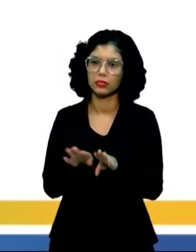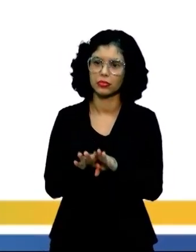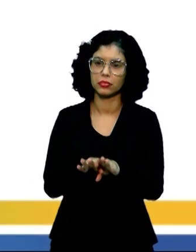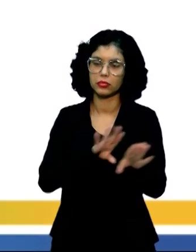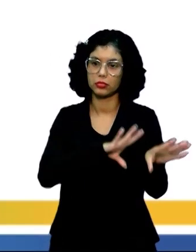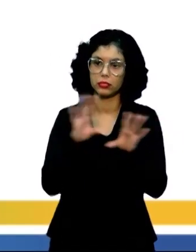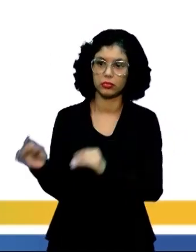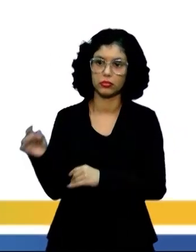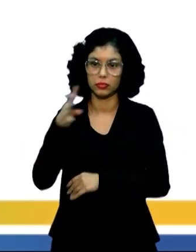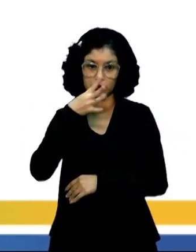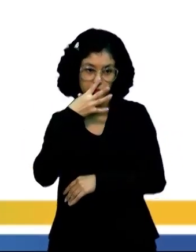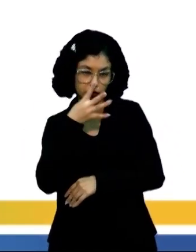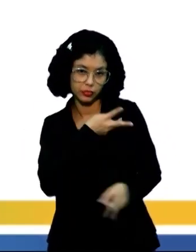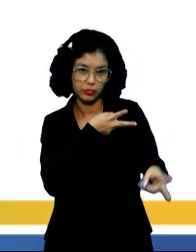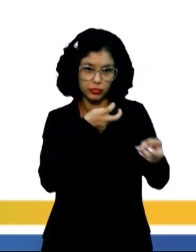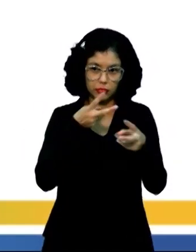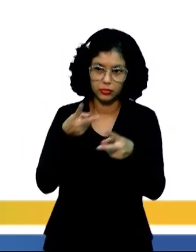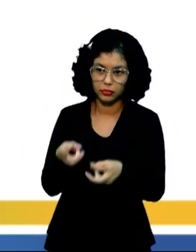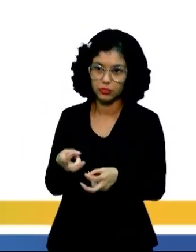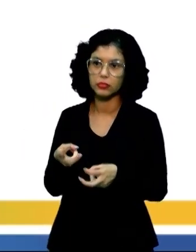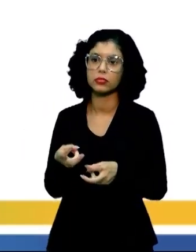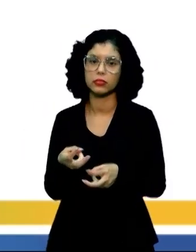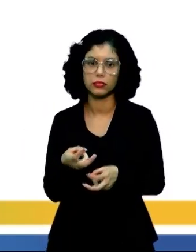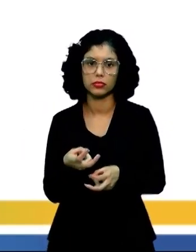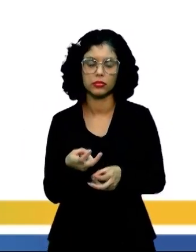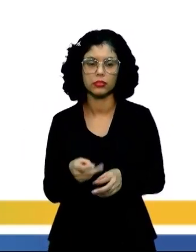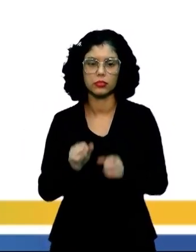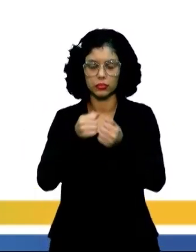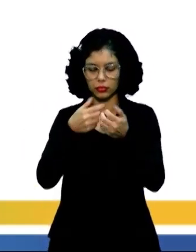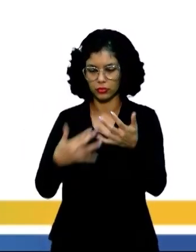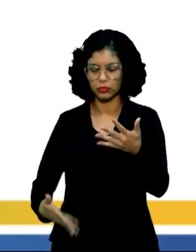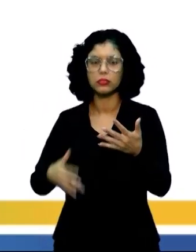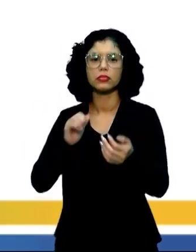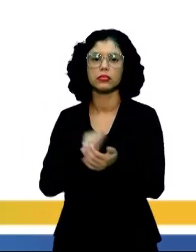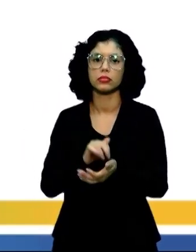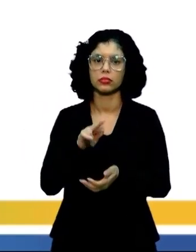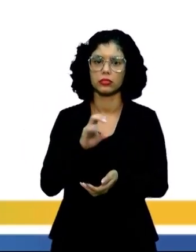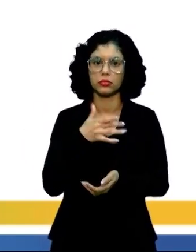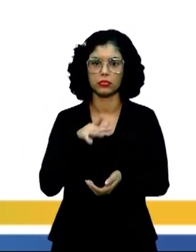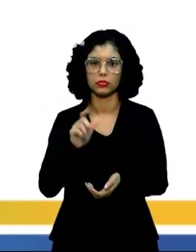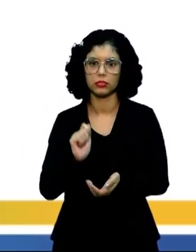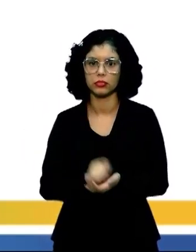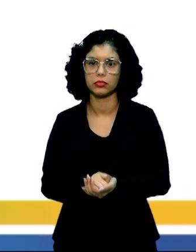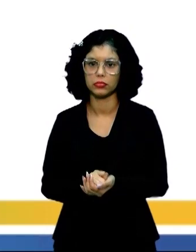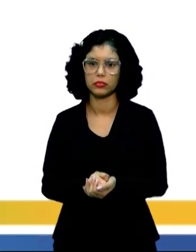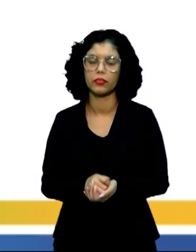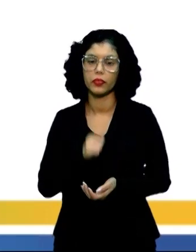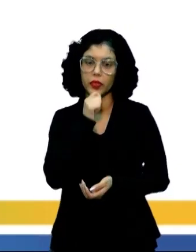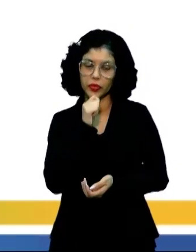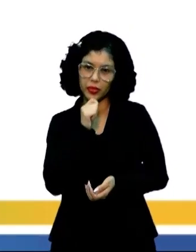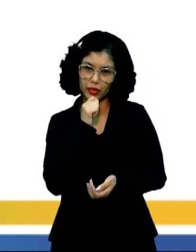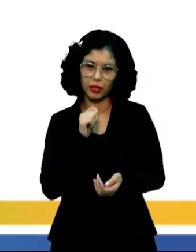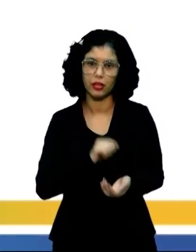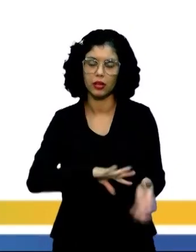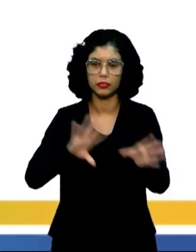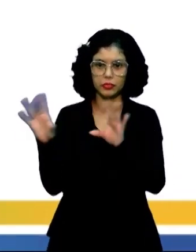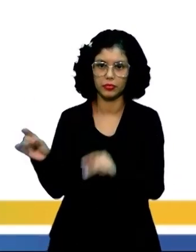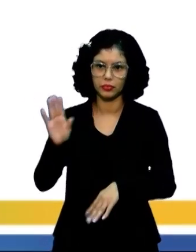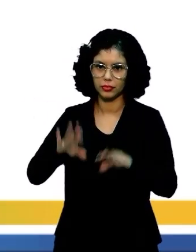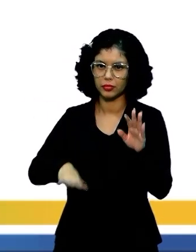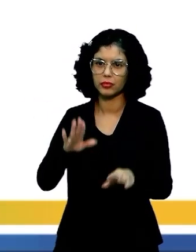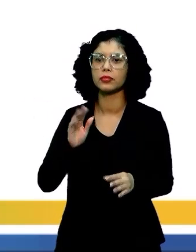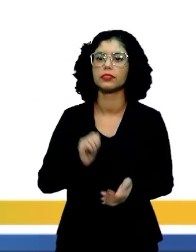o tenham levado a uma excepcional decantação, sublimação. Um exorcismo